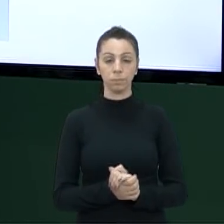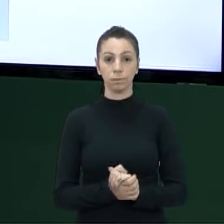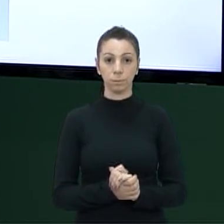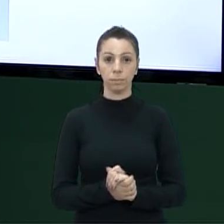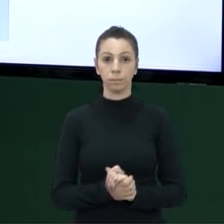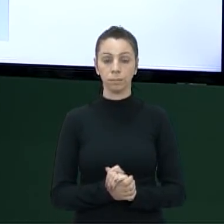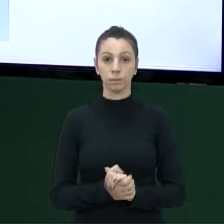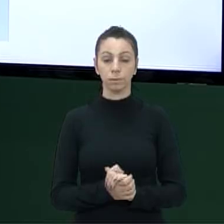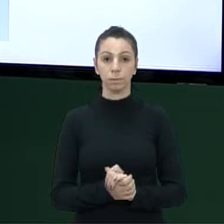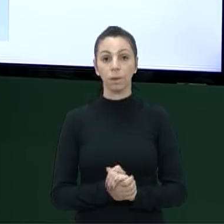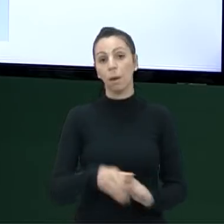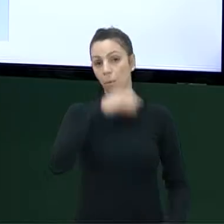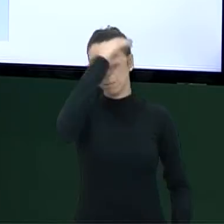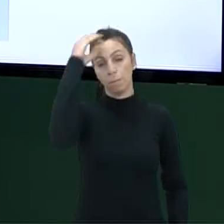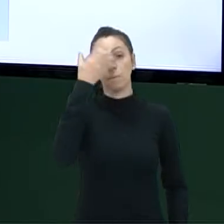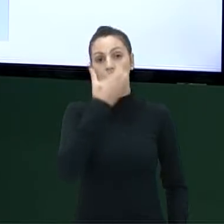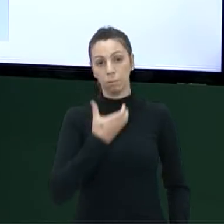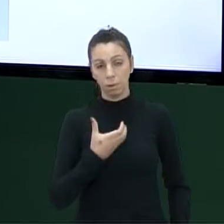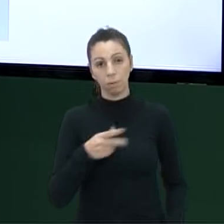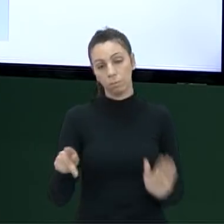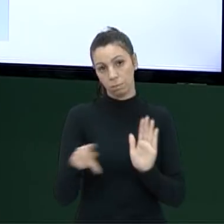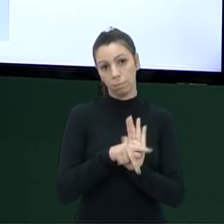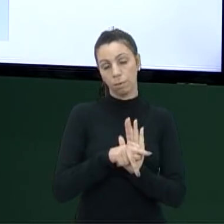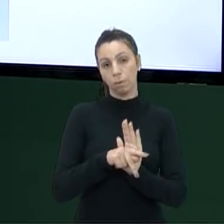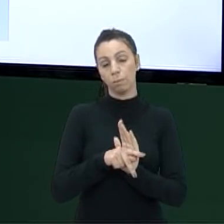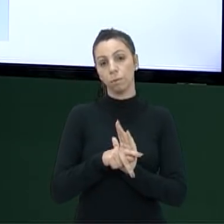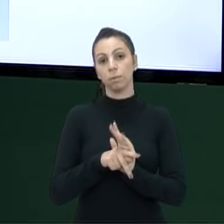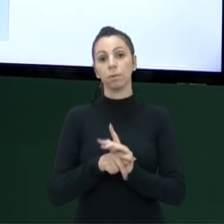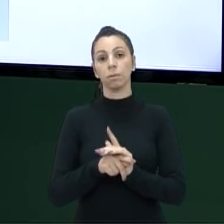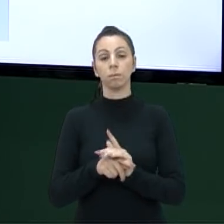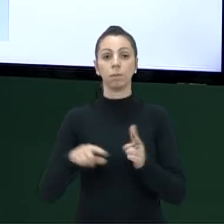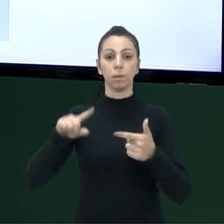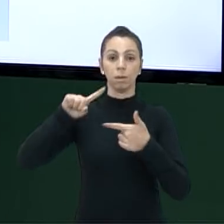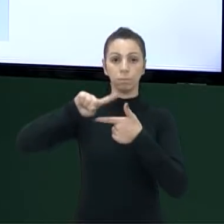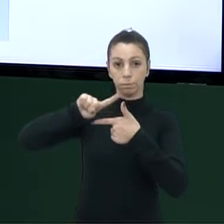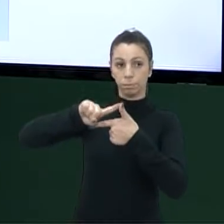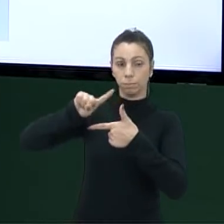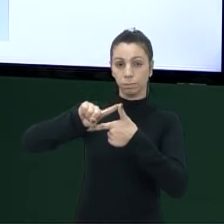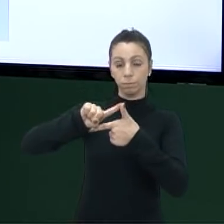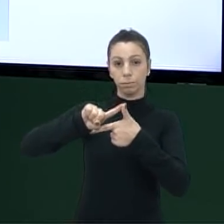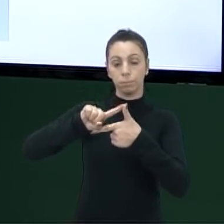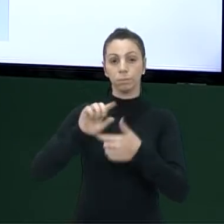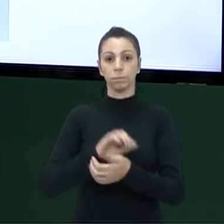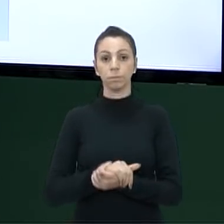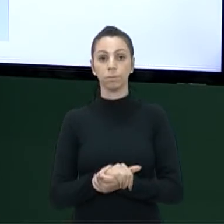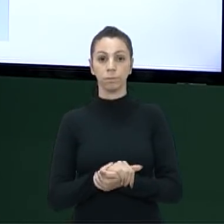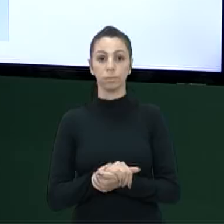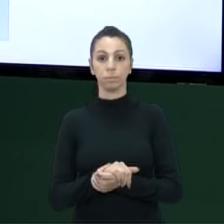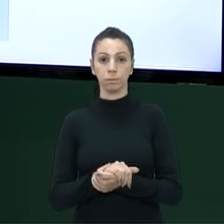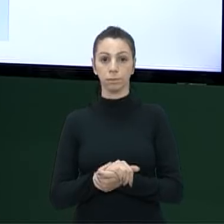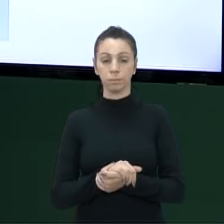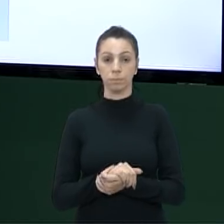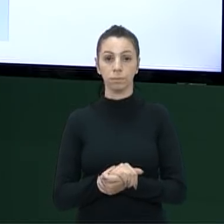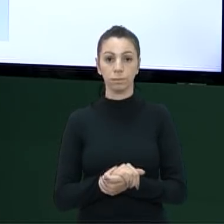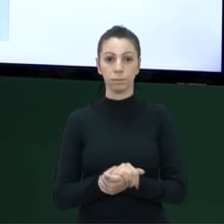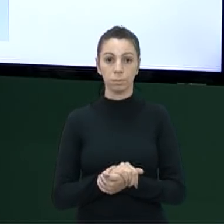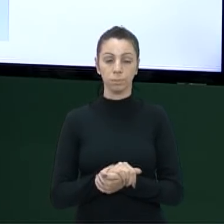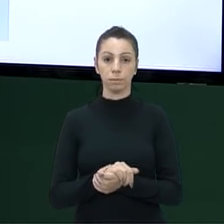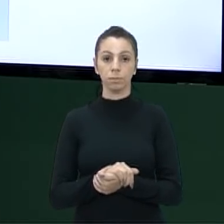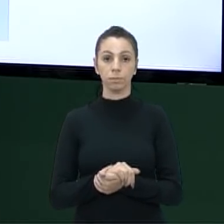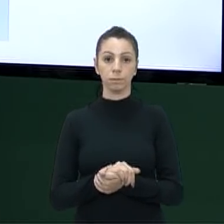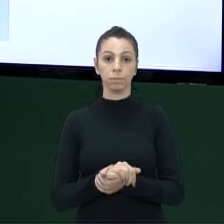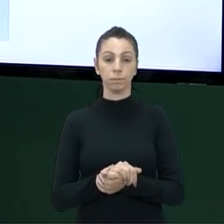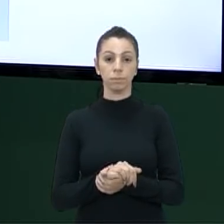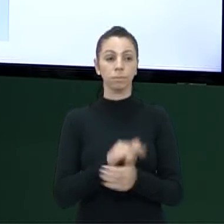Pitágoras aí, certo? Que é a soma, né, a raiz quadrada da soma dos quadrados. Beleza? Então, feita